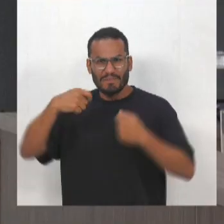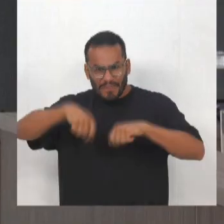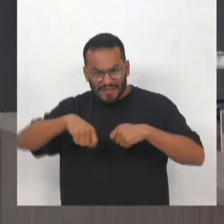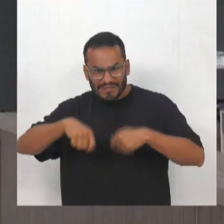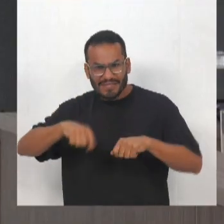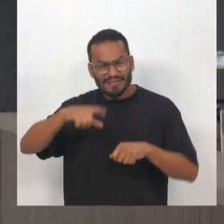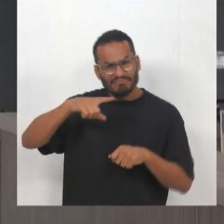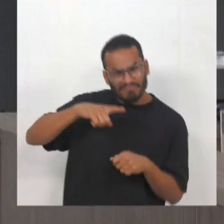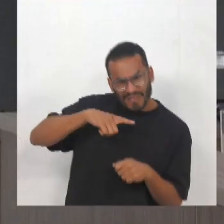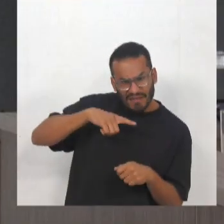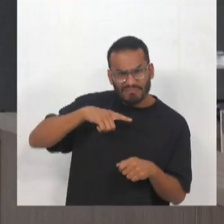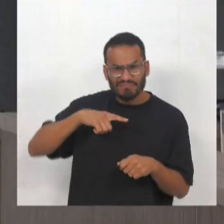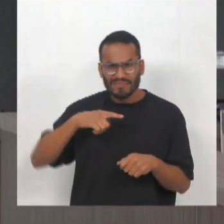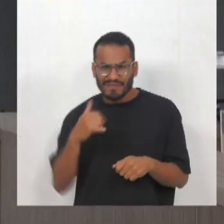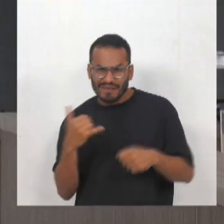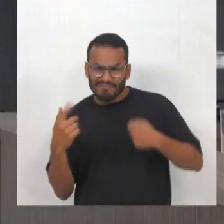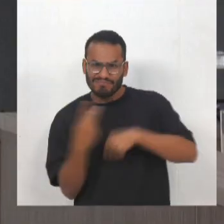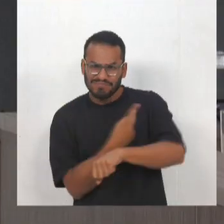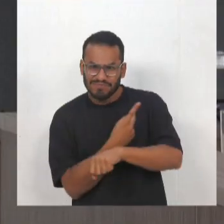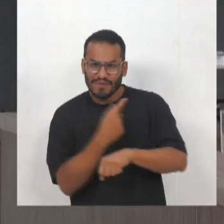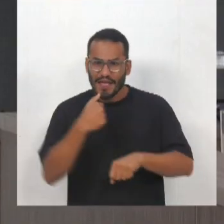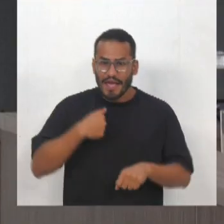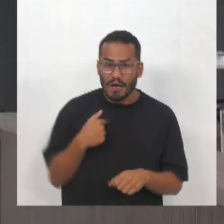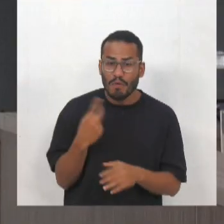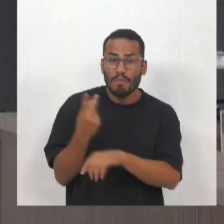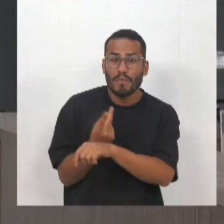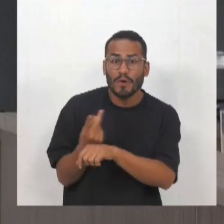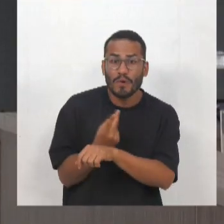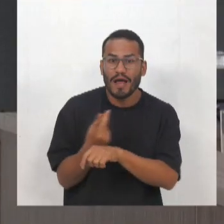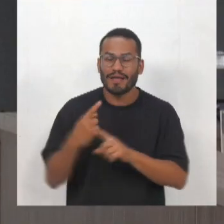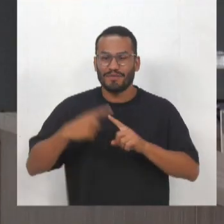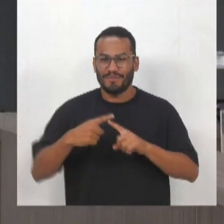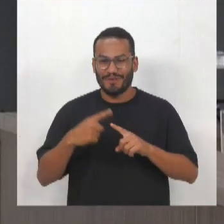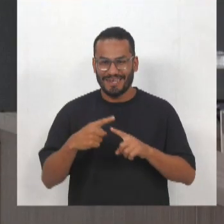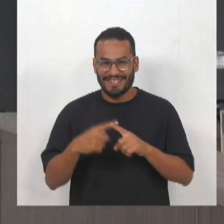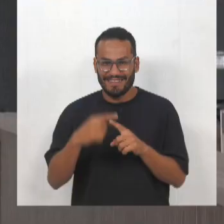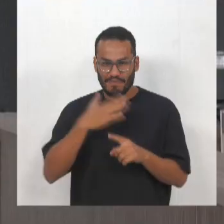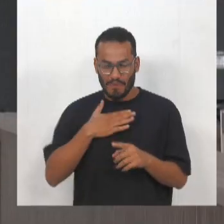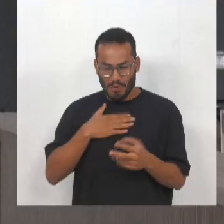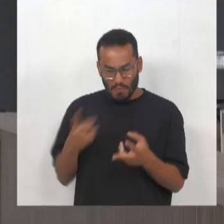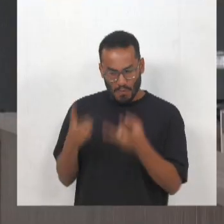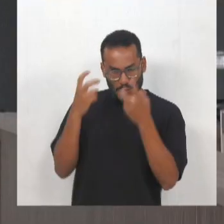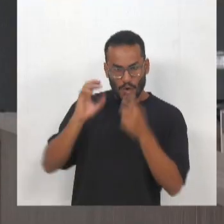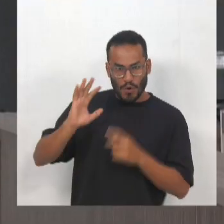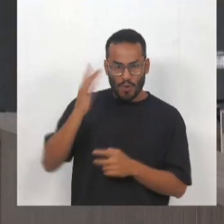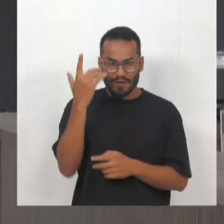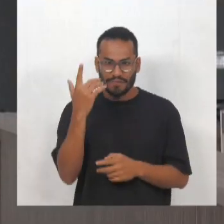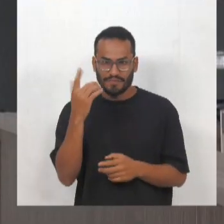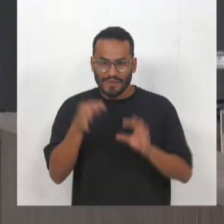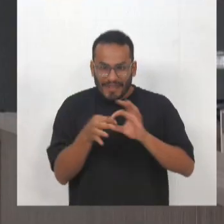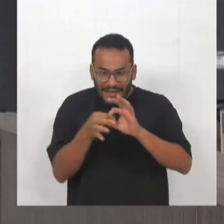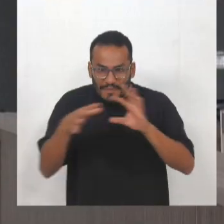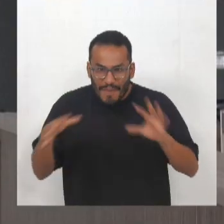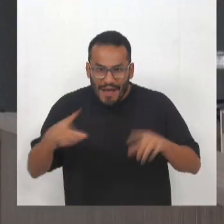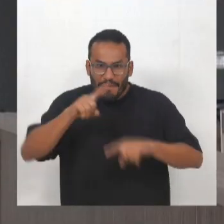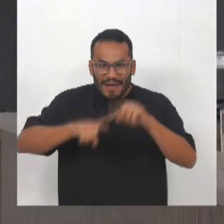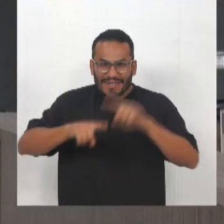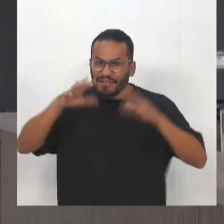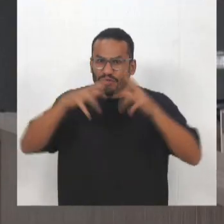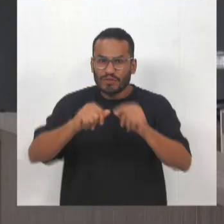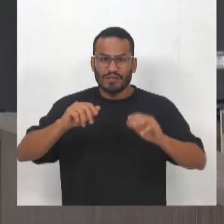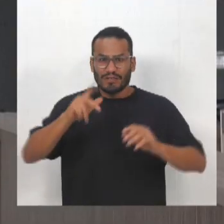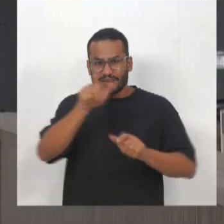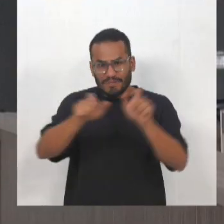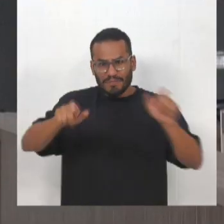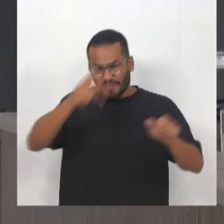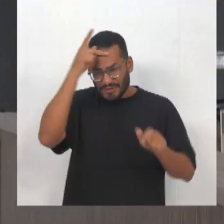em certo ponto, equívocos. Eu fui procurado, porque no meu ponto de vista, quando você delibera esse material para todas as pessoas, você